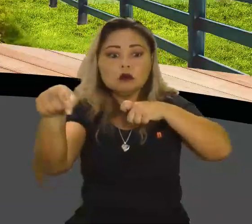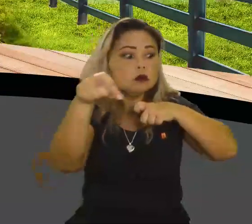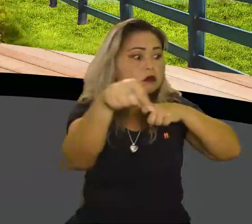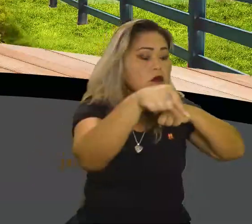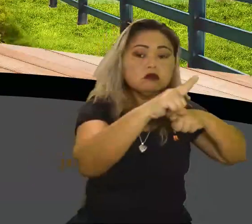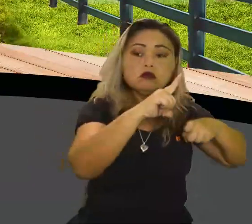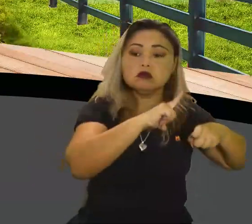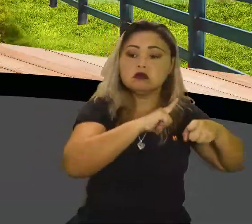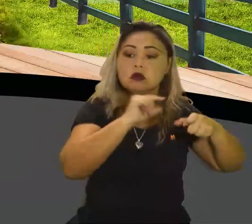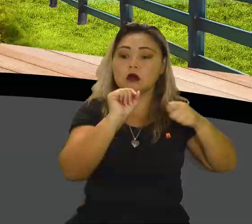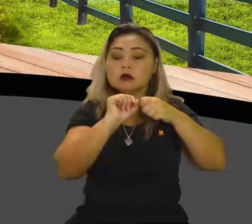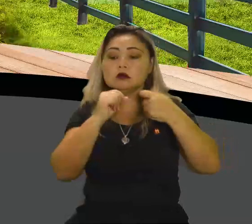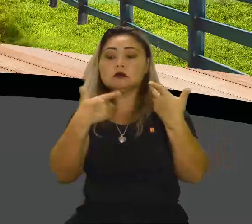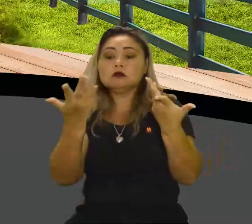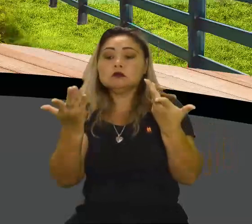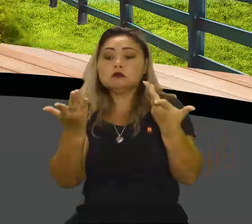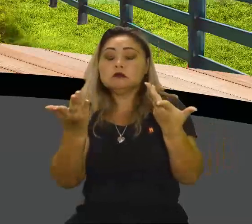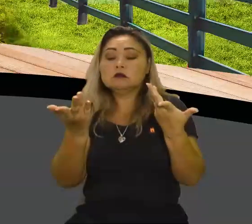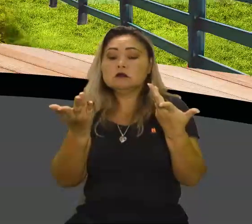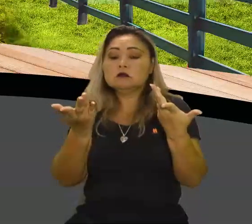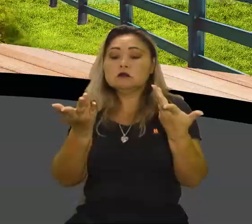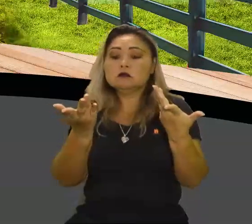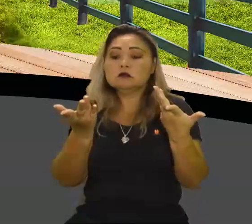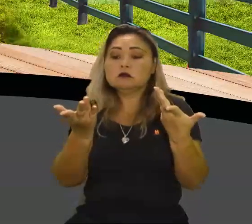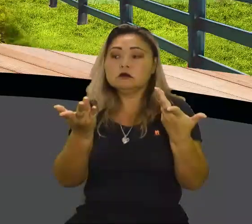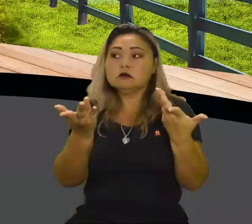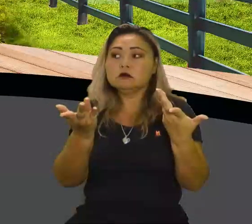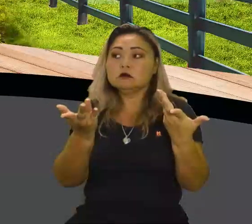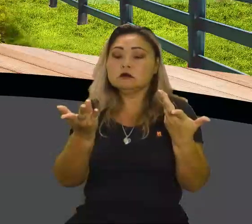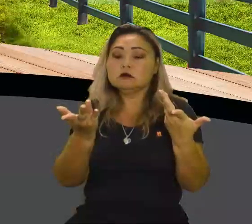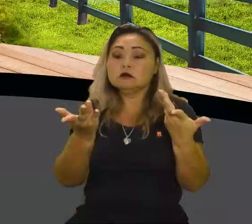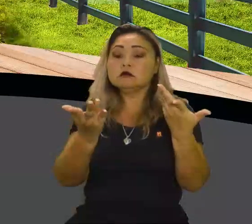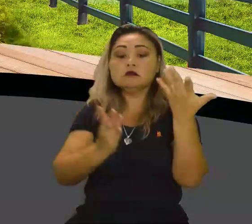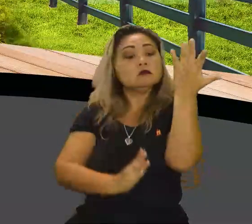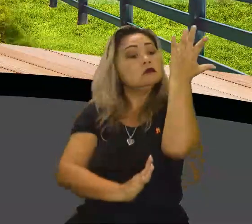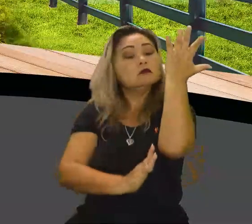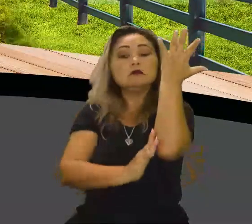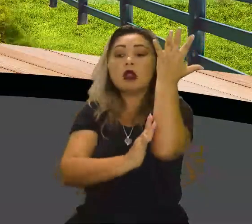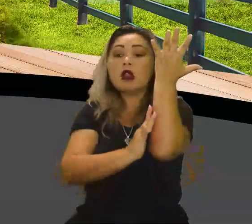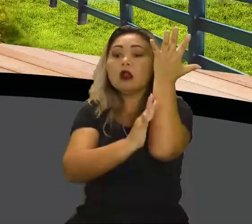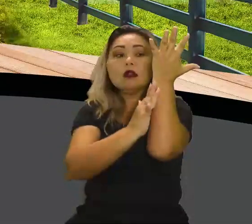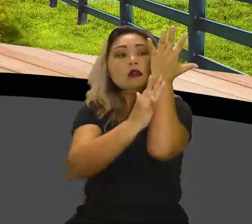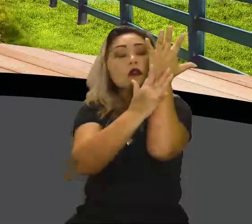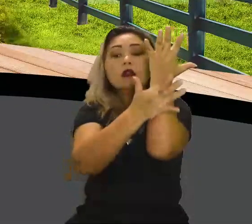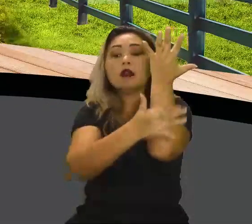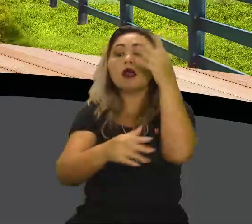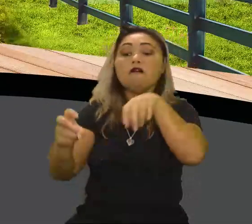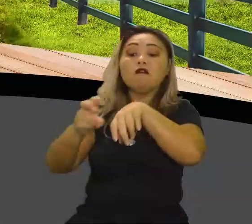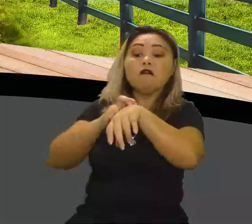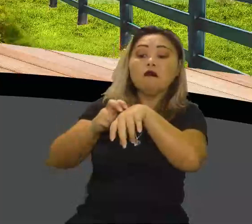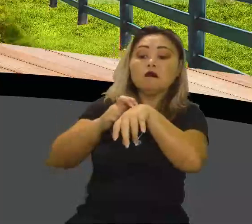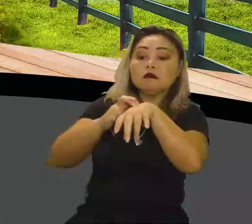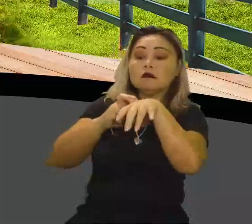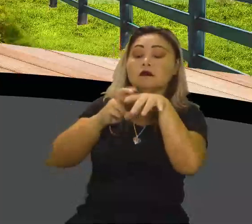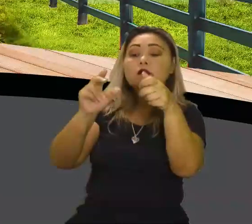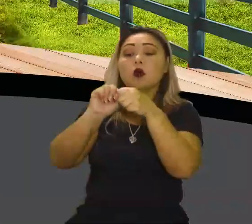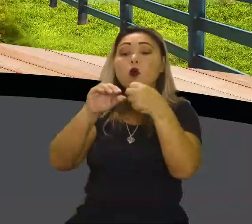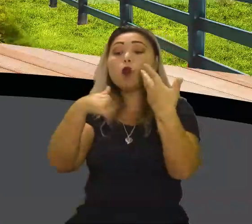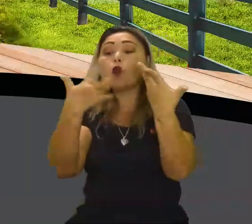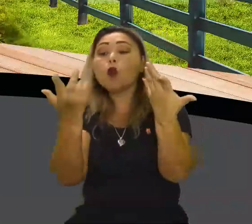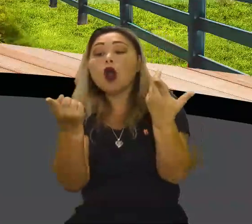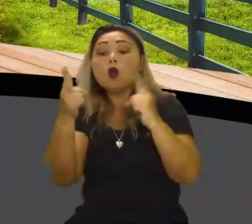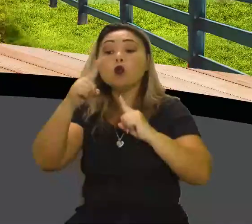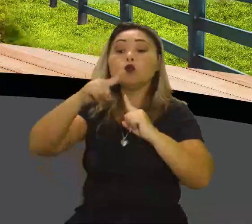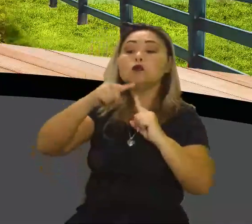estão localizadas a produção de eucalipto? Saber qual é o tipo de flor, qual é